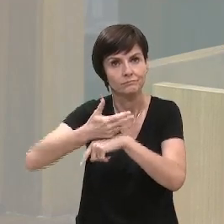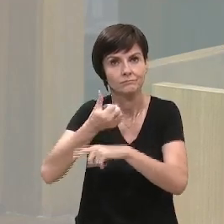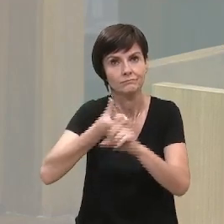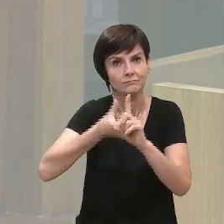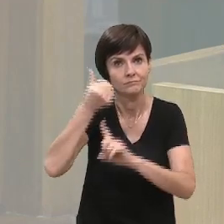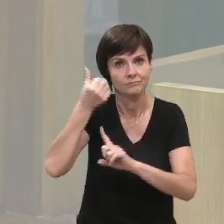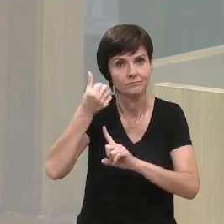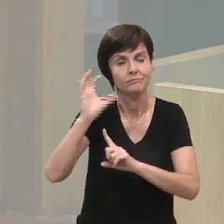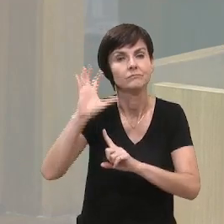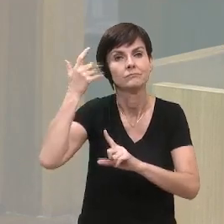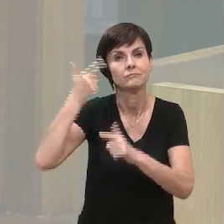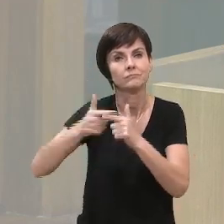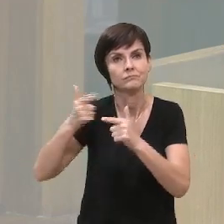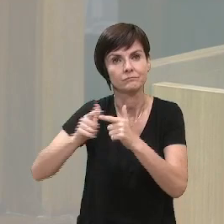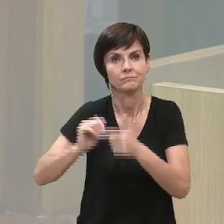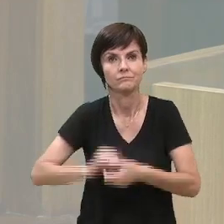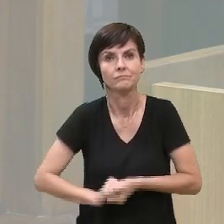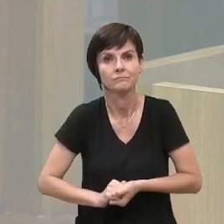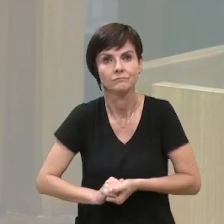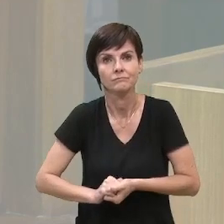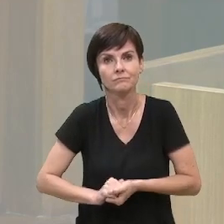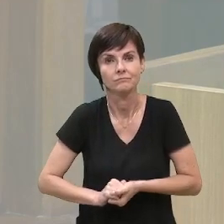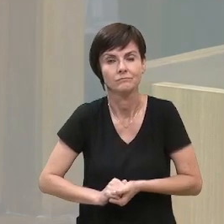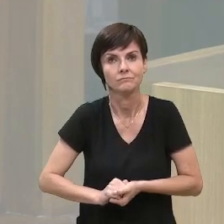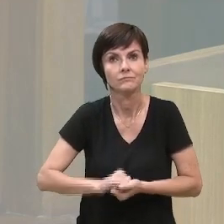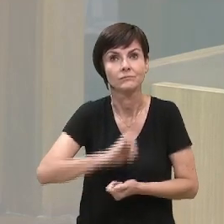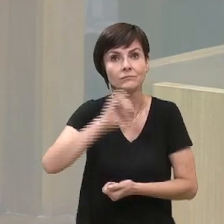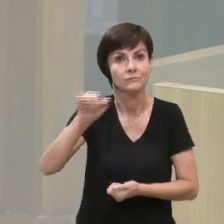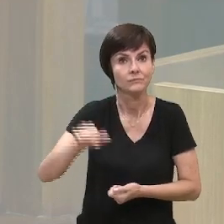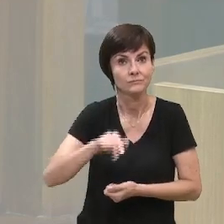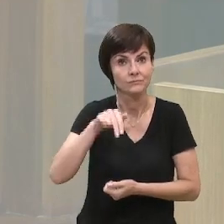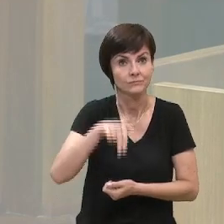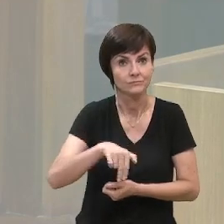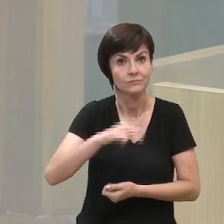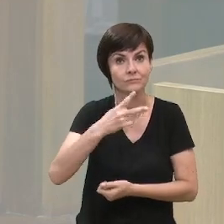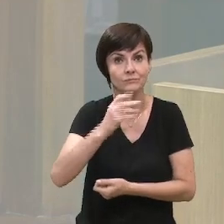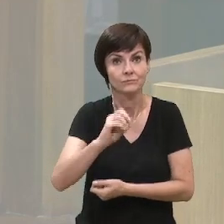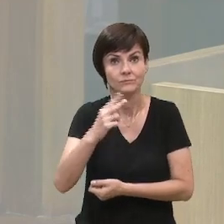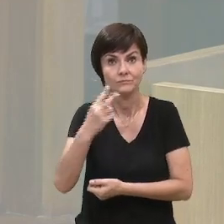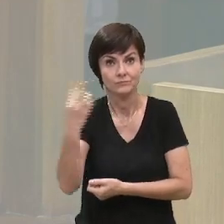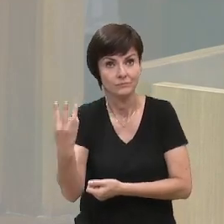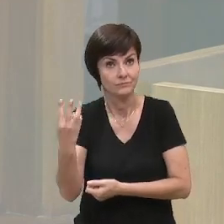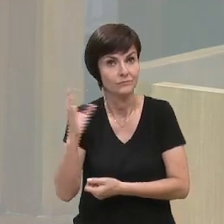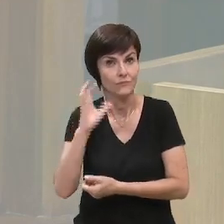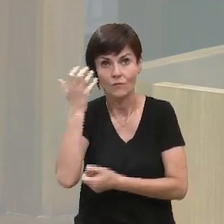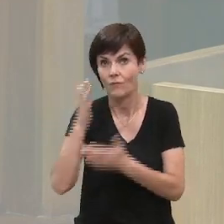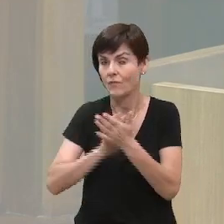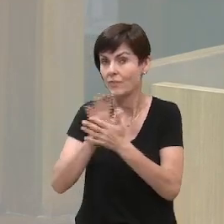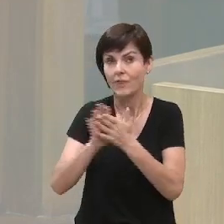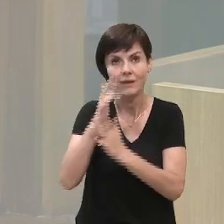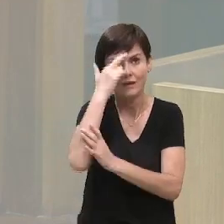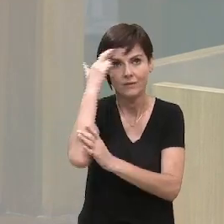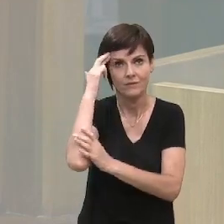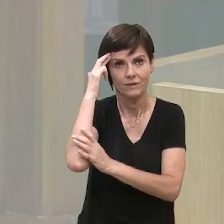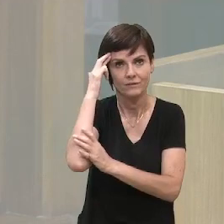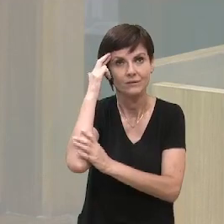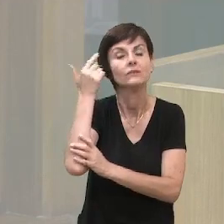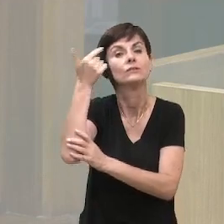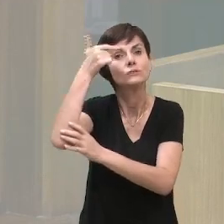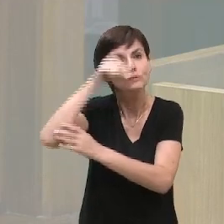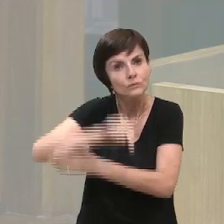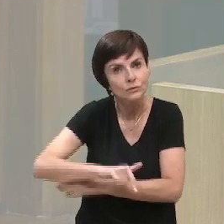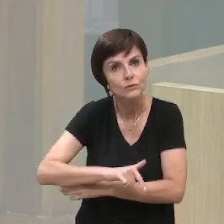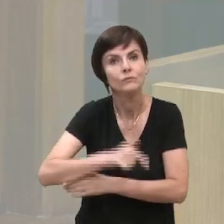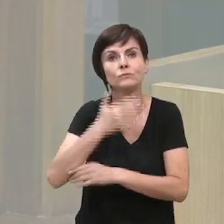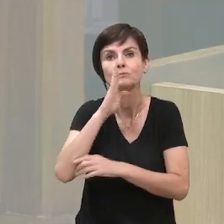nós vamos resolver esse problema. Junho de 2023, vereador Rafael. Não resolveu. Aí, mais uma vez, abafa a